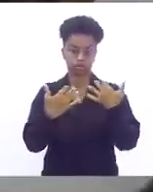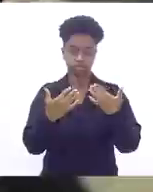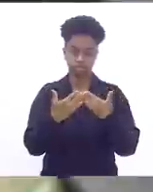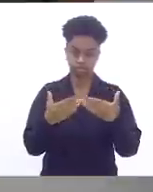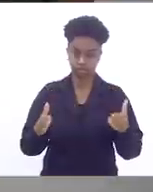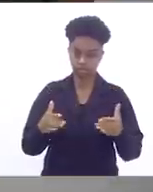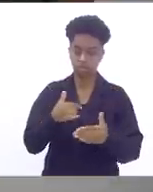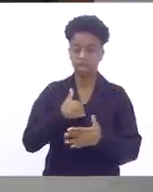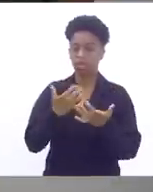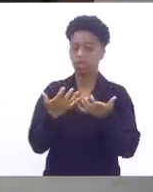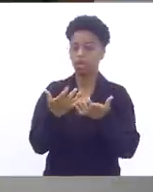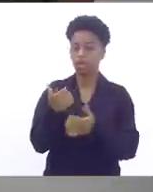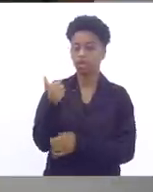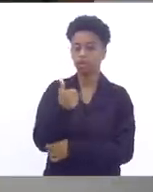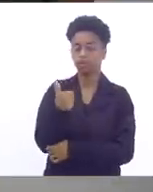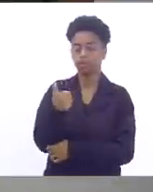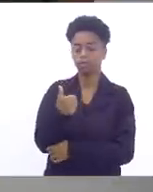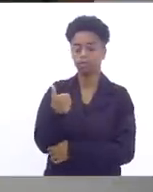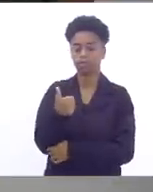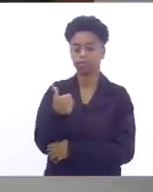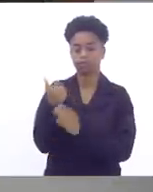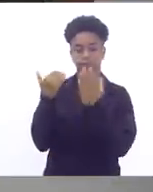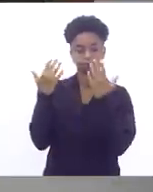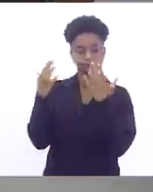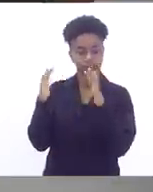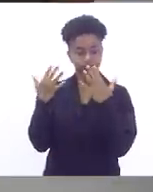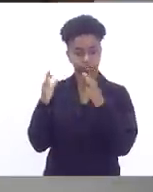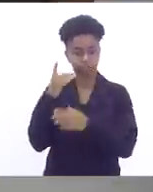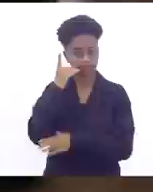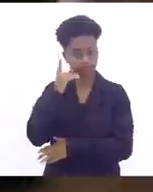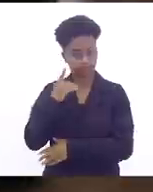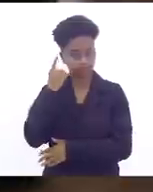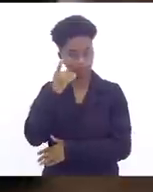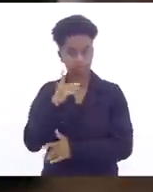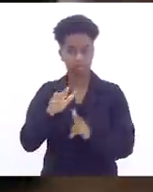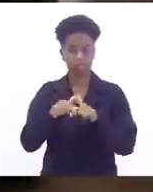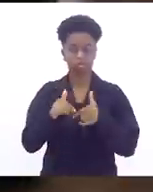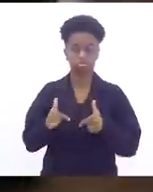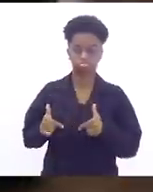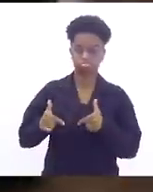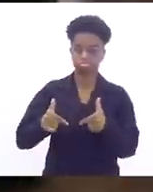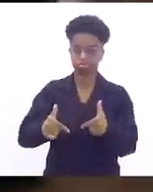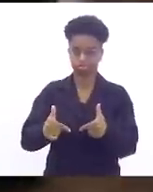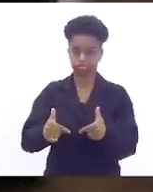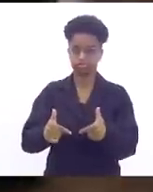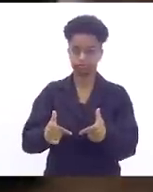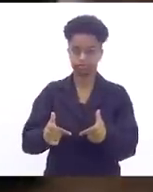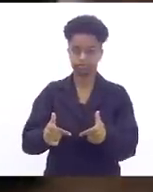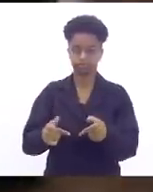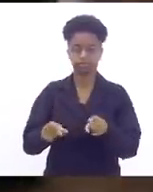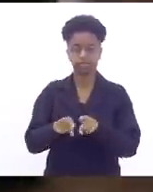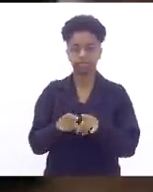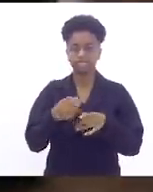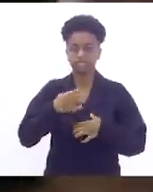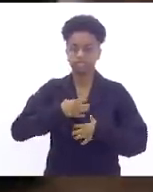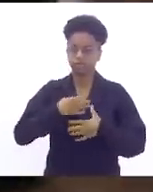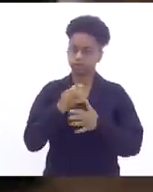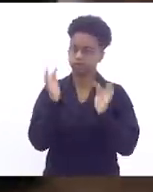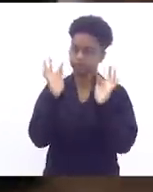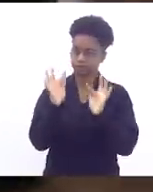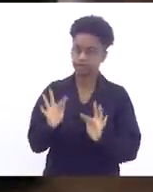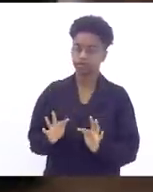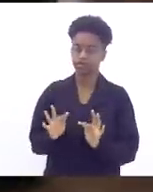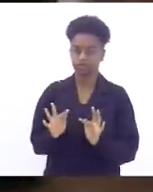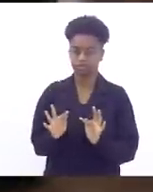aqui em primeiro lugar né parabenizar deputada por essa iniciativa e fico muito feliz